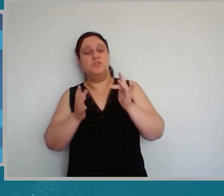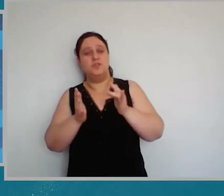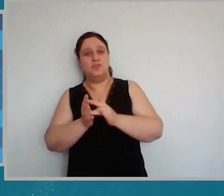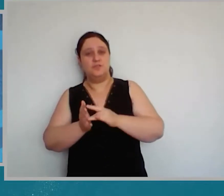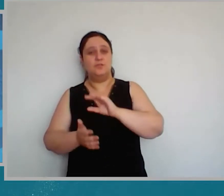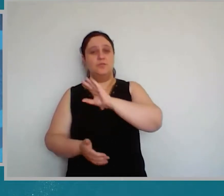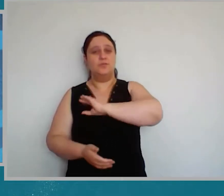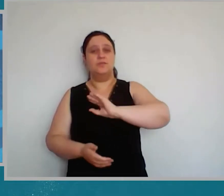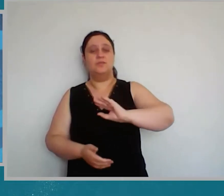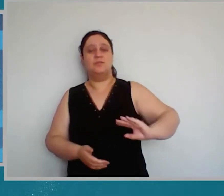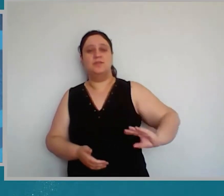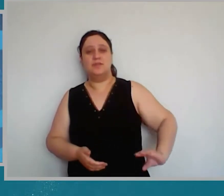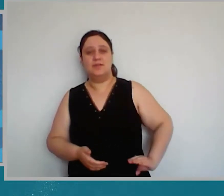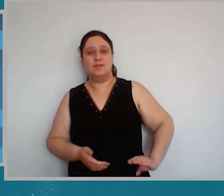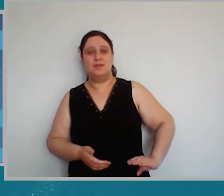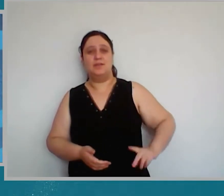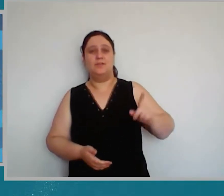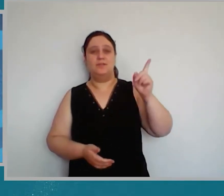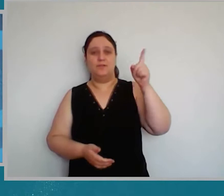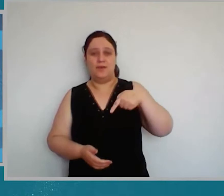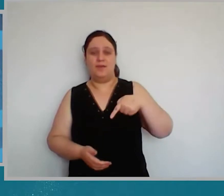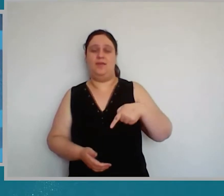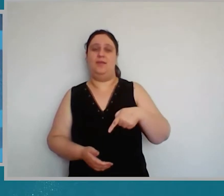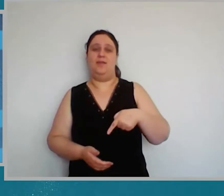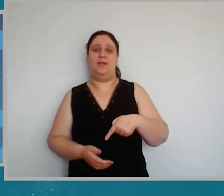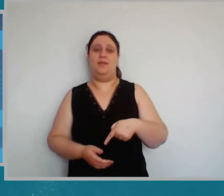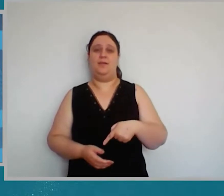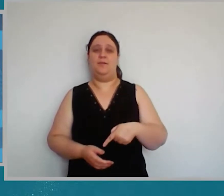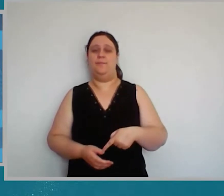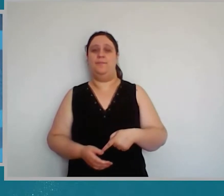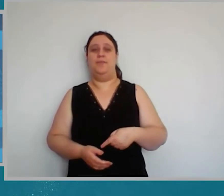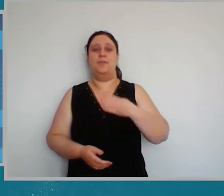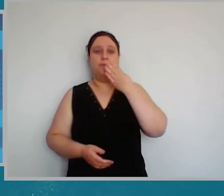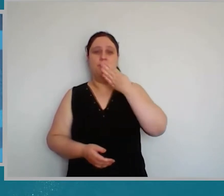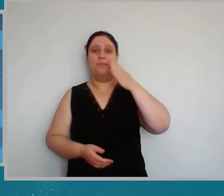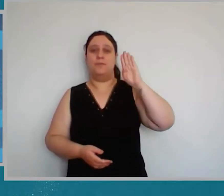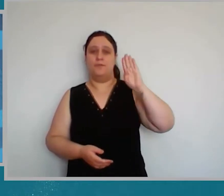o Messias que o povo de Israel tanto esperava.